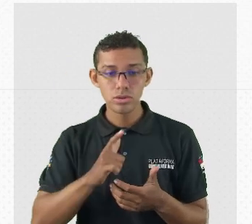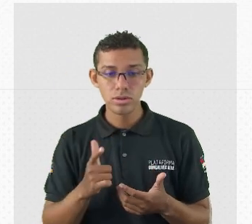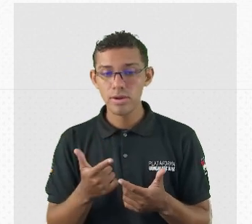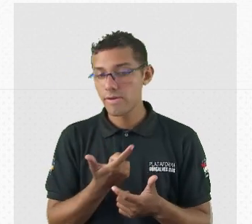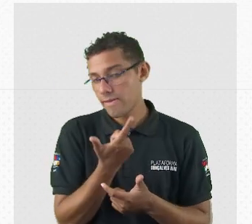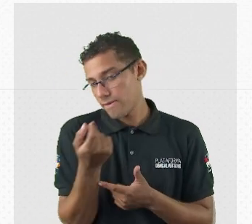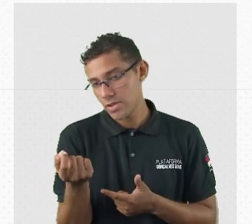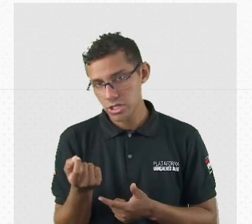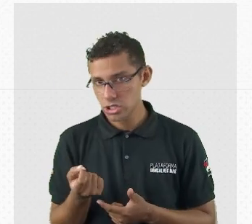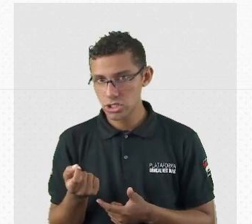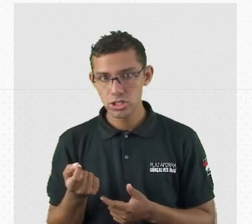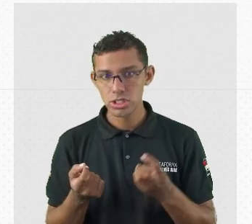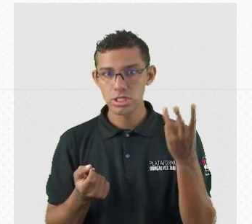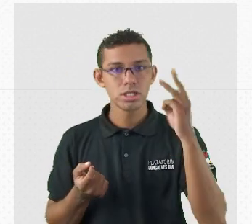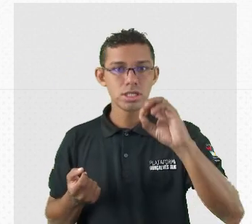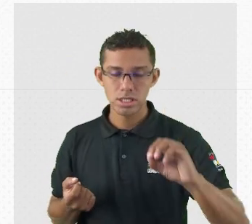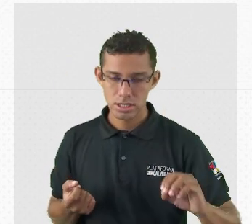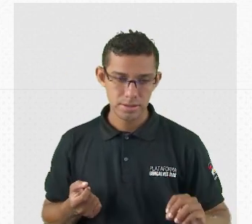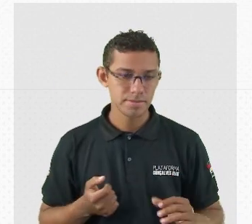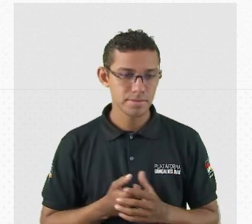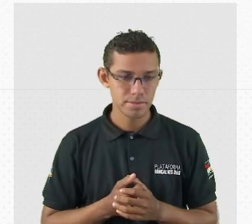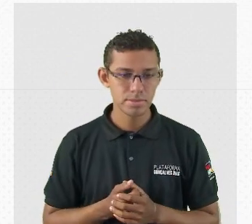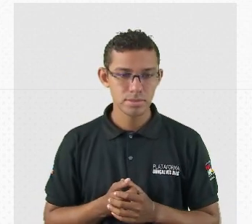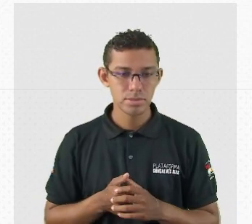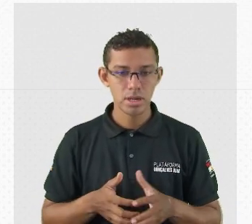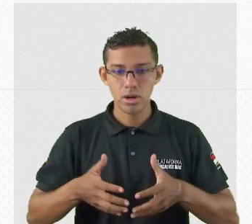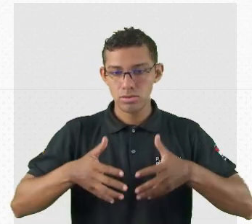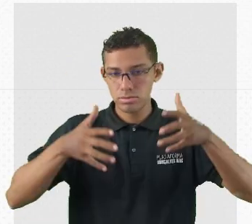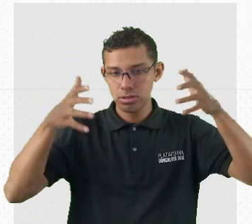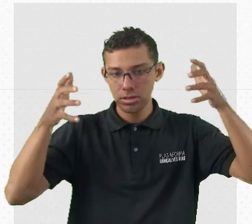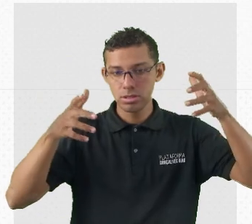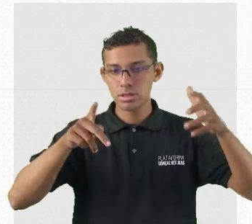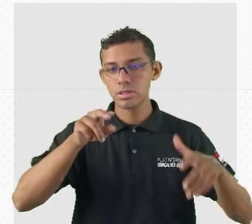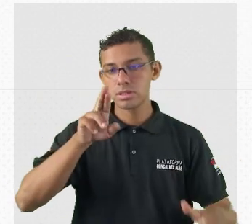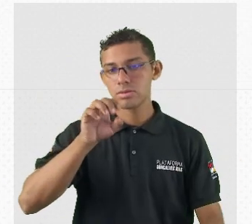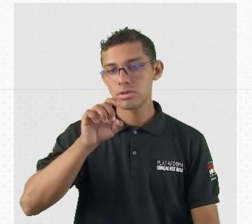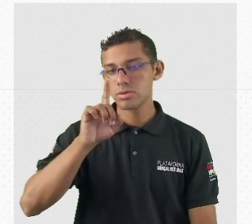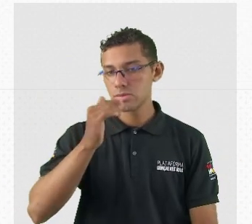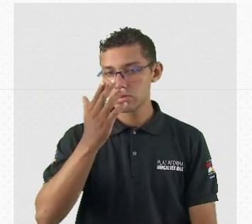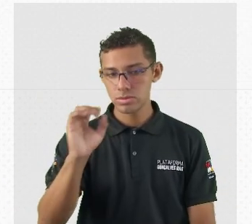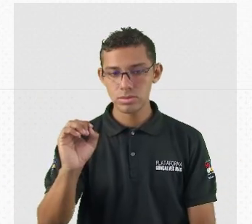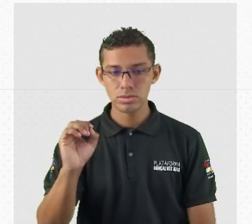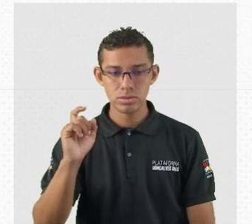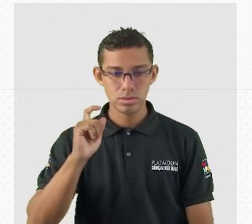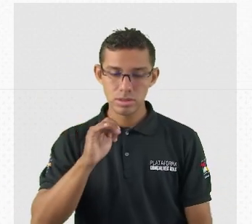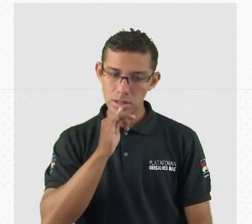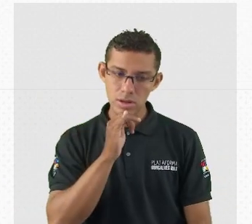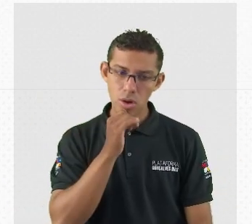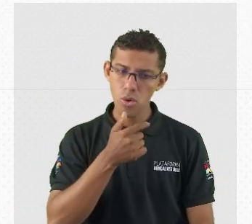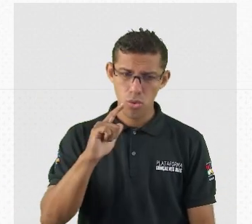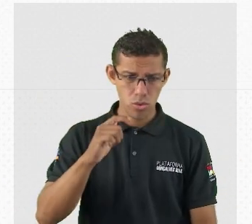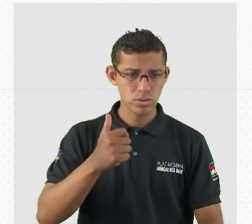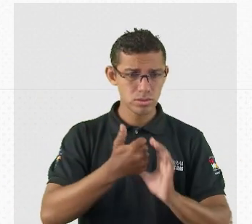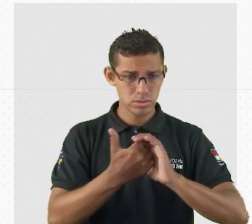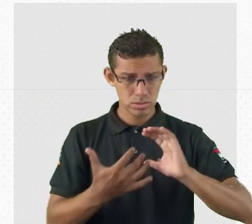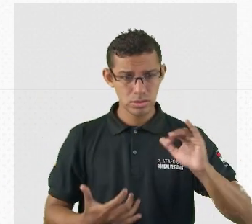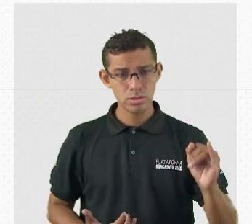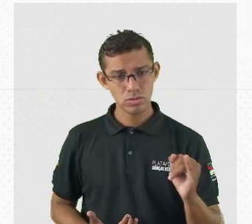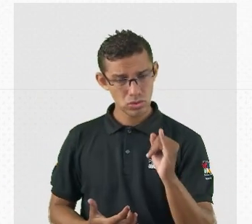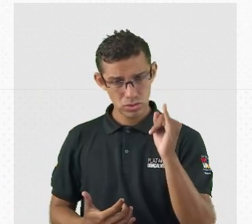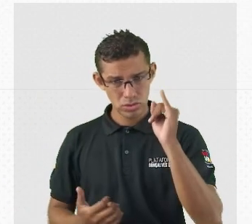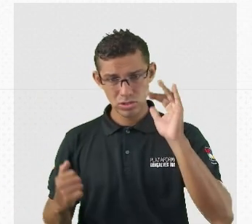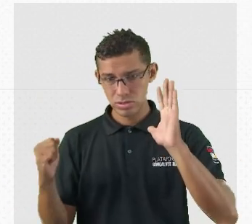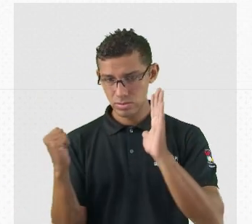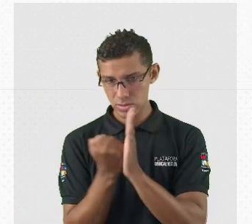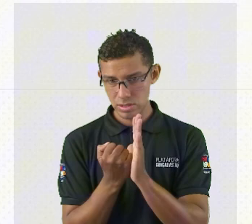20 televisores, 30 televisores. Então, eu aumento a proporção pela questão do tempo. Uma outra característica importante que marca